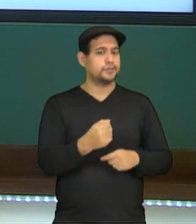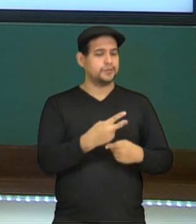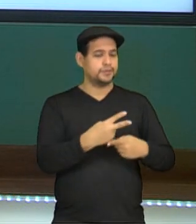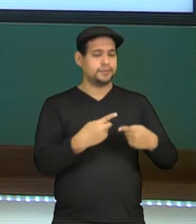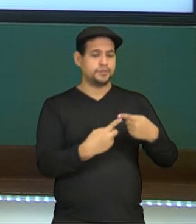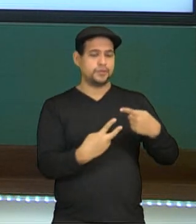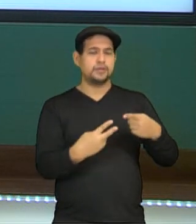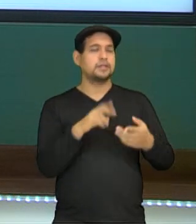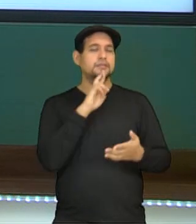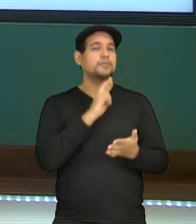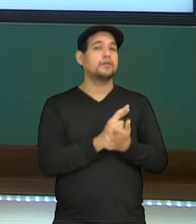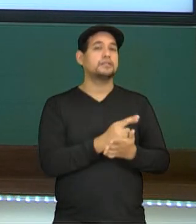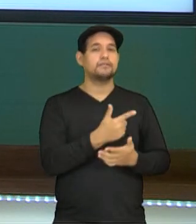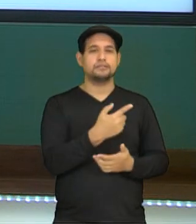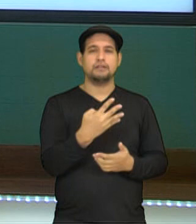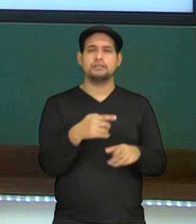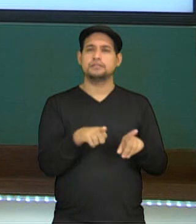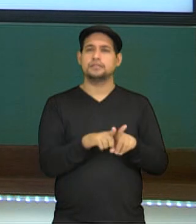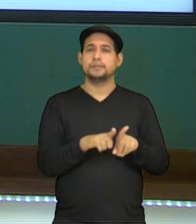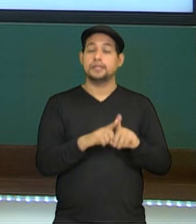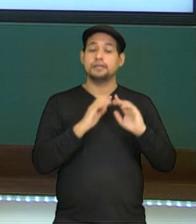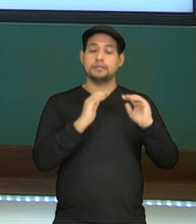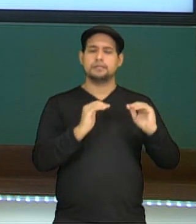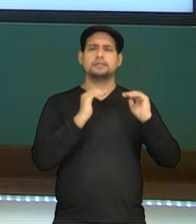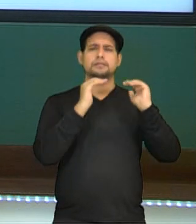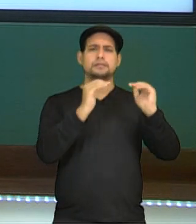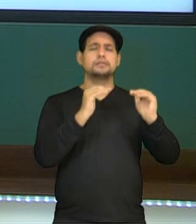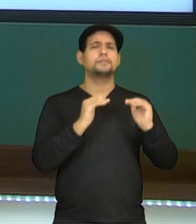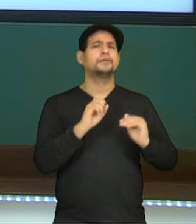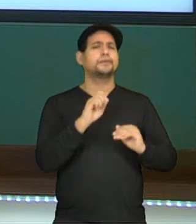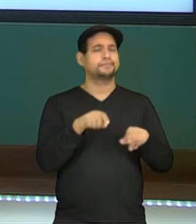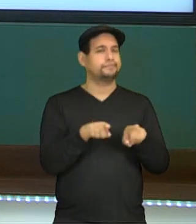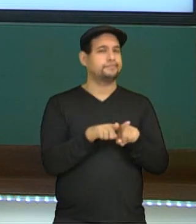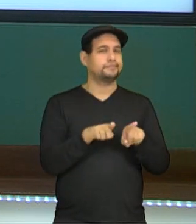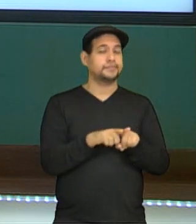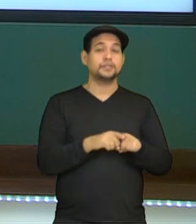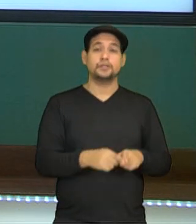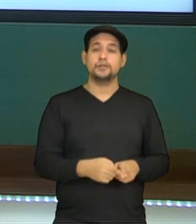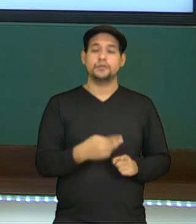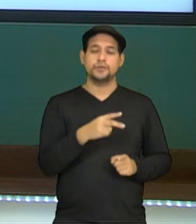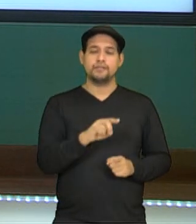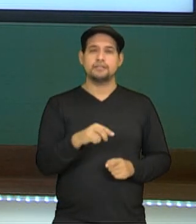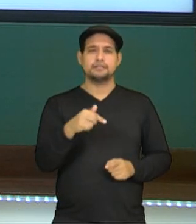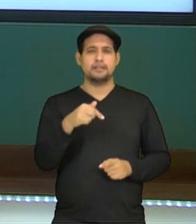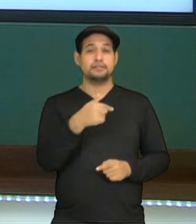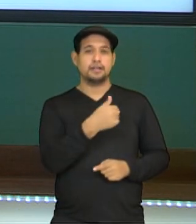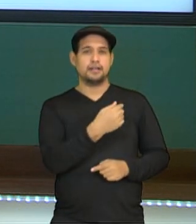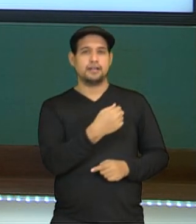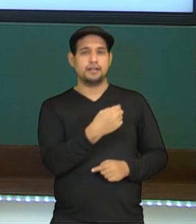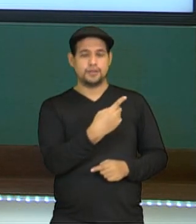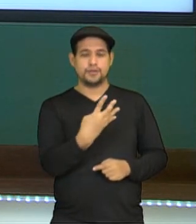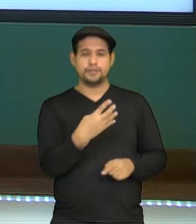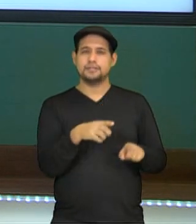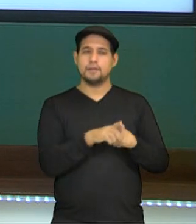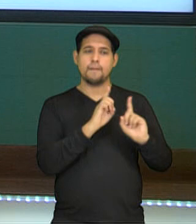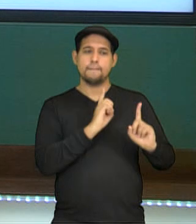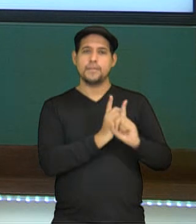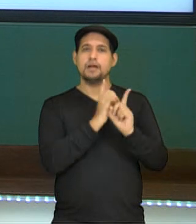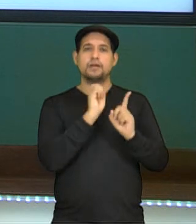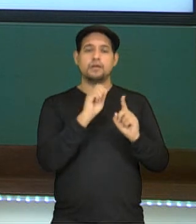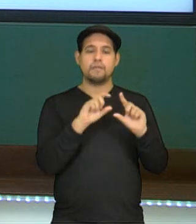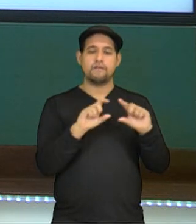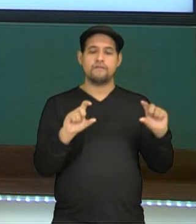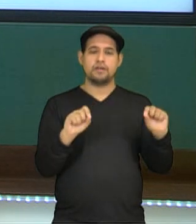2, que fica 24, né? E em cima, 2 também, né? 2 vezes 7, 14. 14 sobre 24, encontramos aí